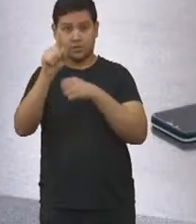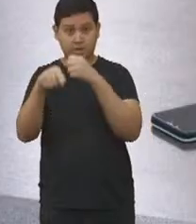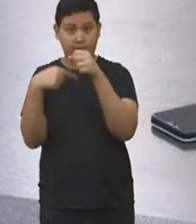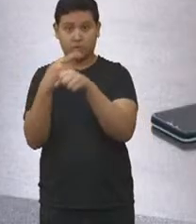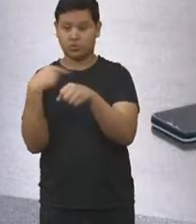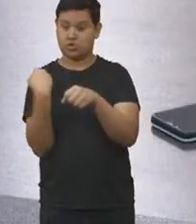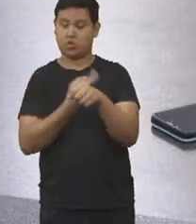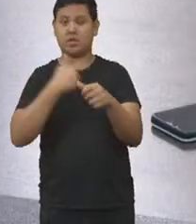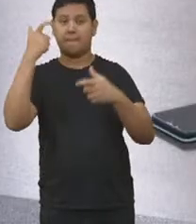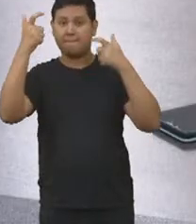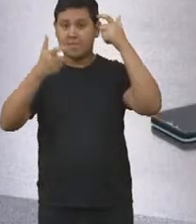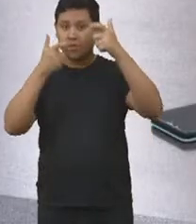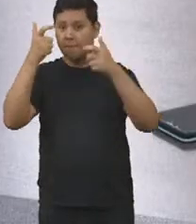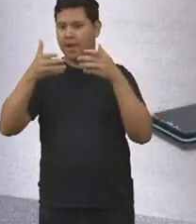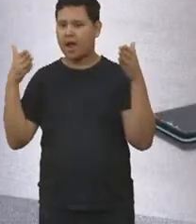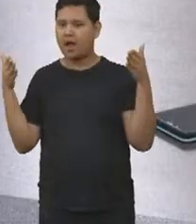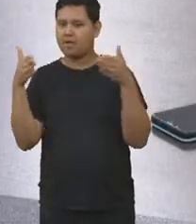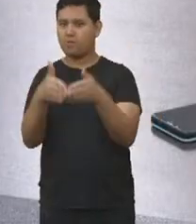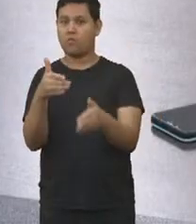é com a saúde.